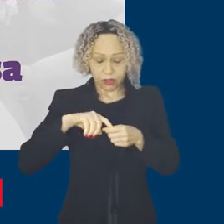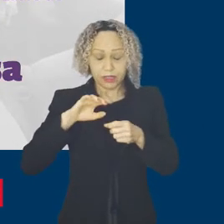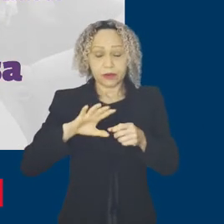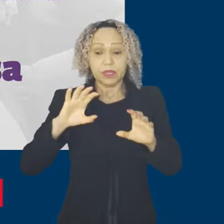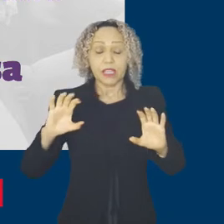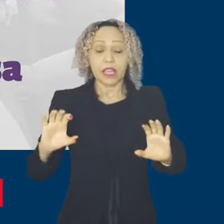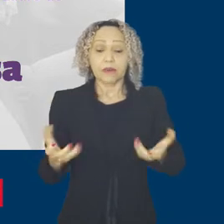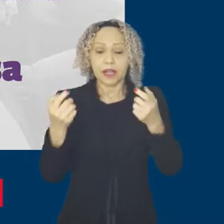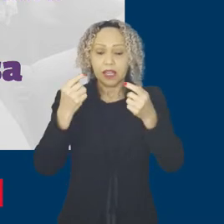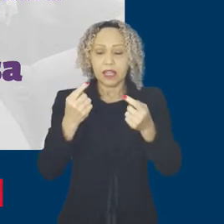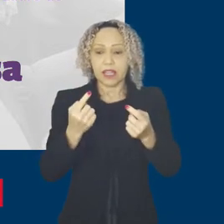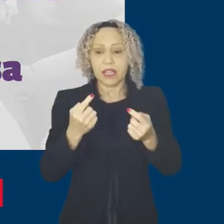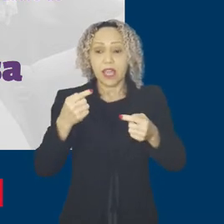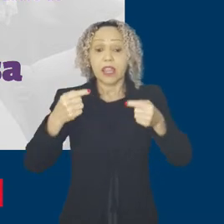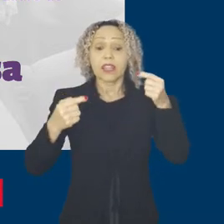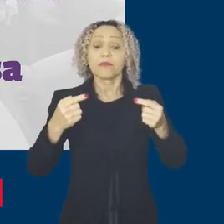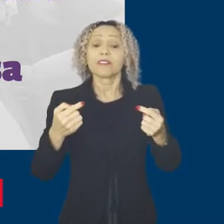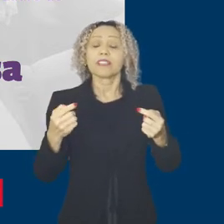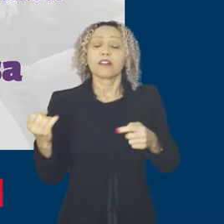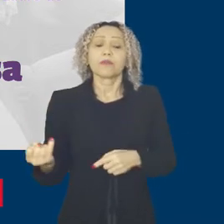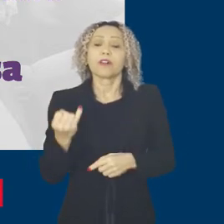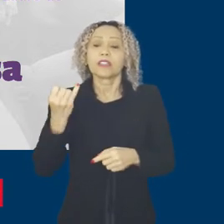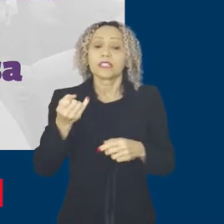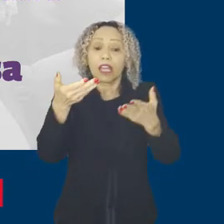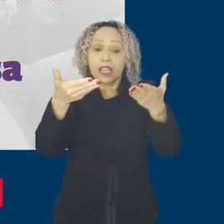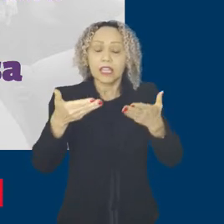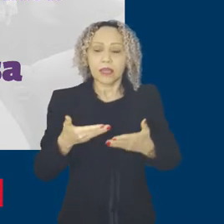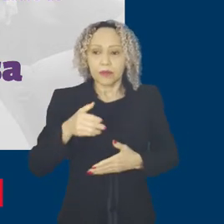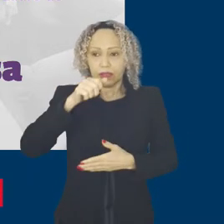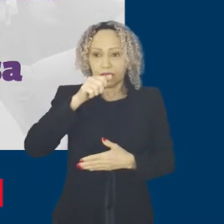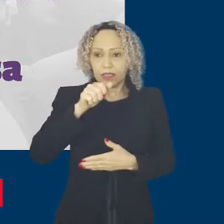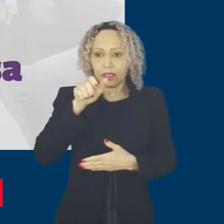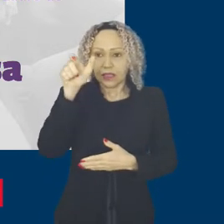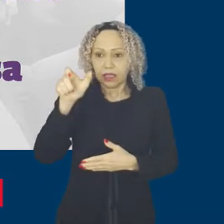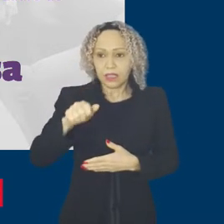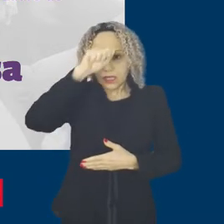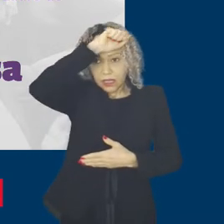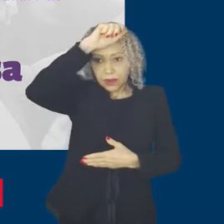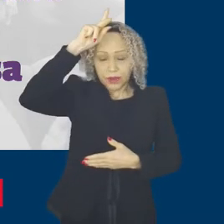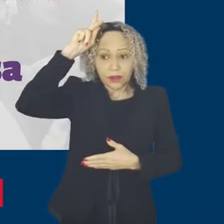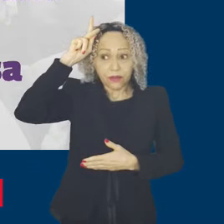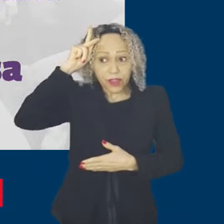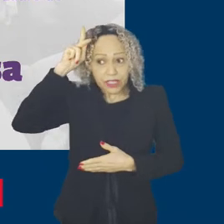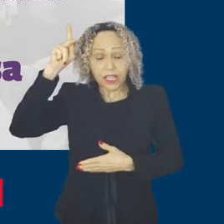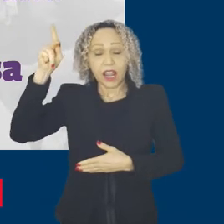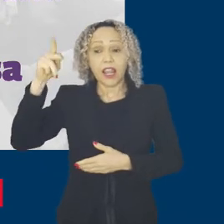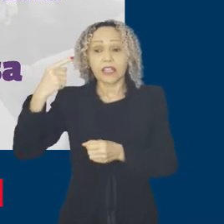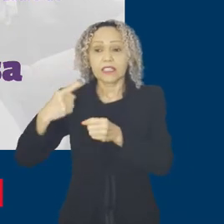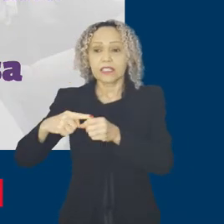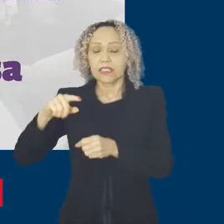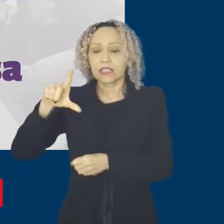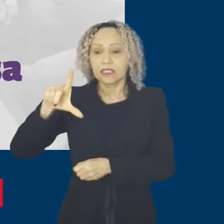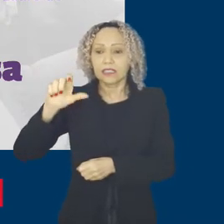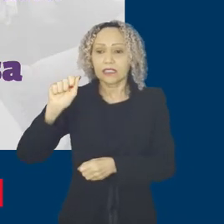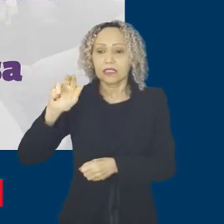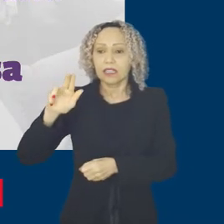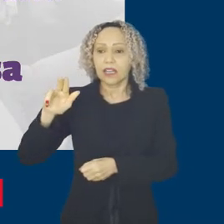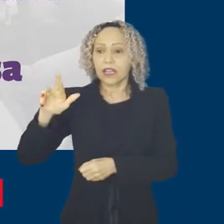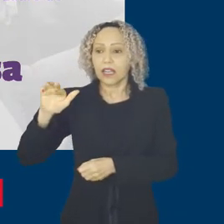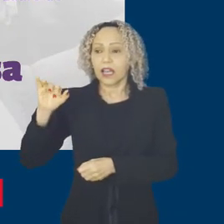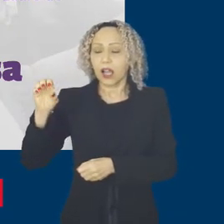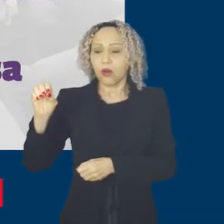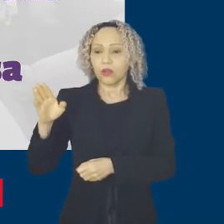tão importante, a gente recebe hoje a prefeita de Lauro de Freitas, na Bahia, Moema Gramacho. Ela que vai